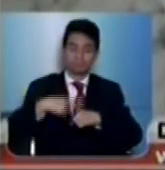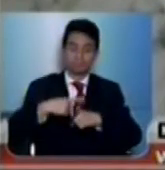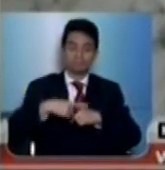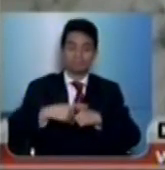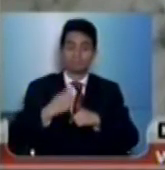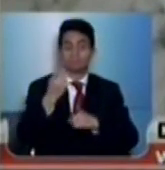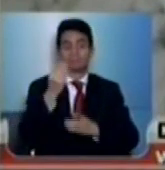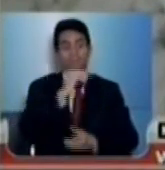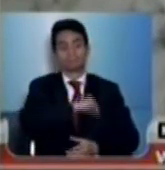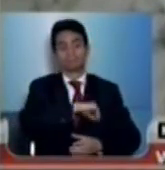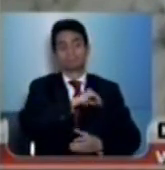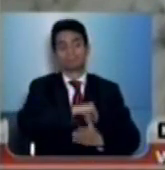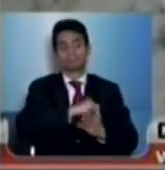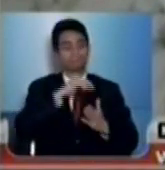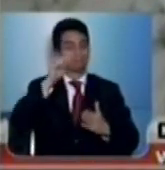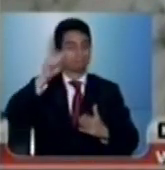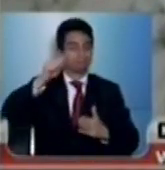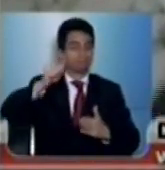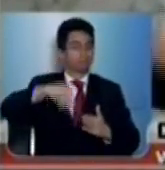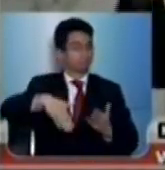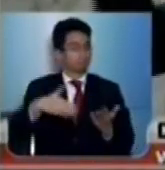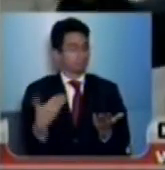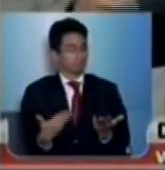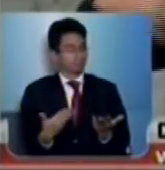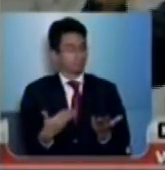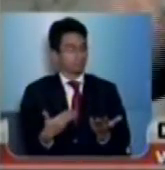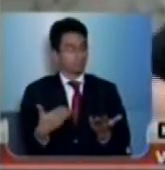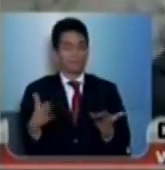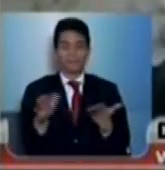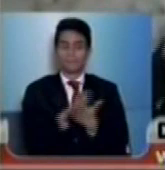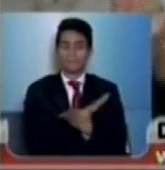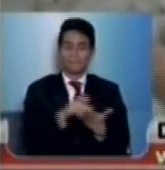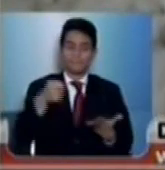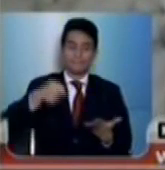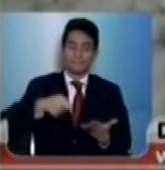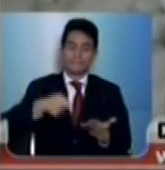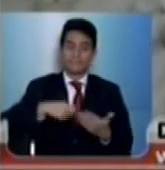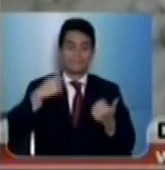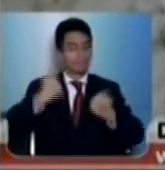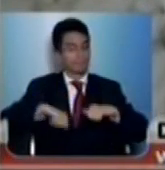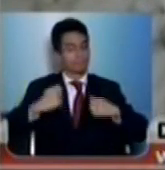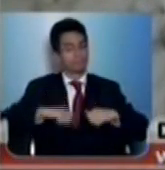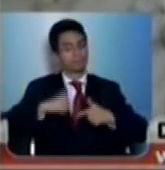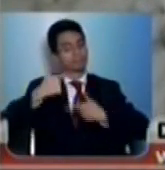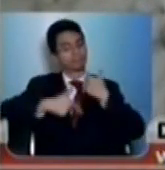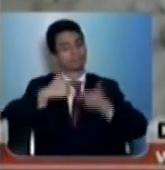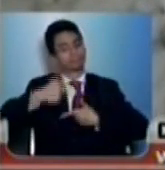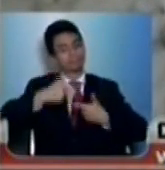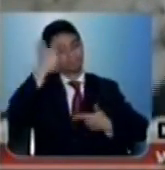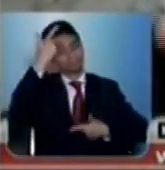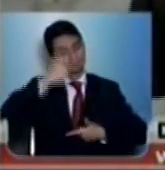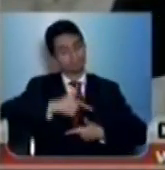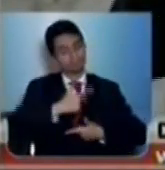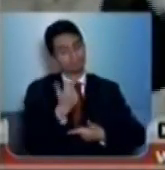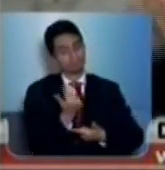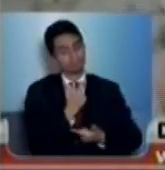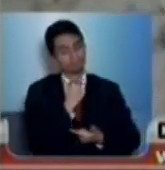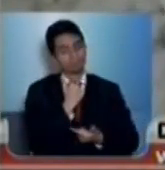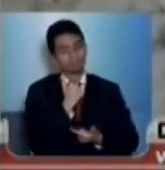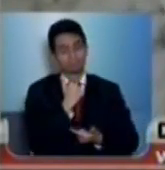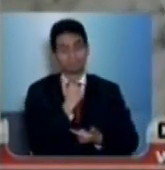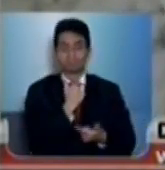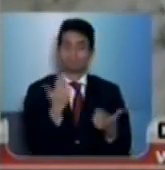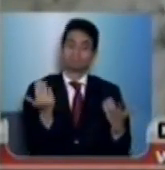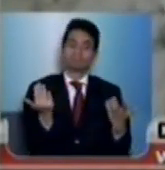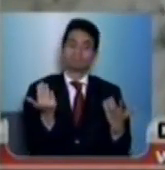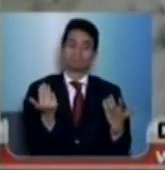baixíssimos salários dos salários aviltantes são obrigados Inclusive a fazer o bico na nas horas vagas para complementar